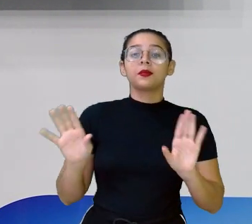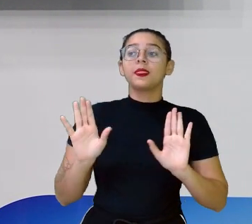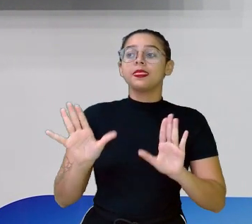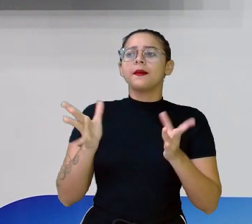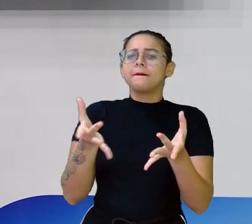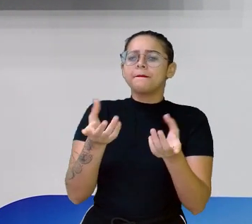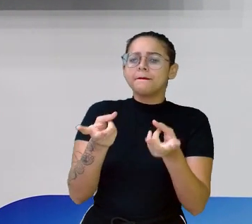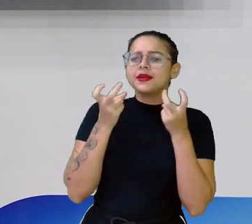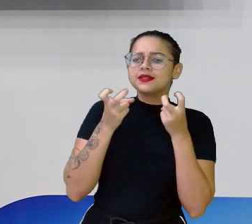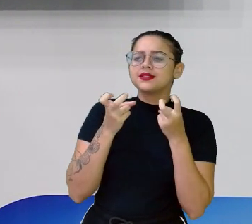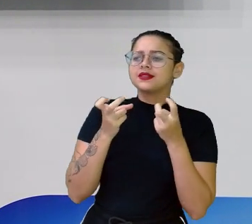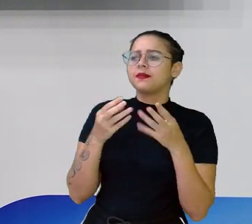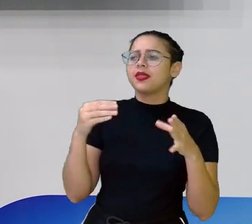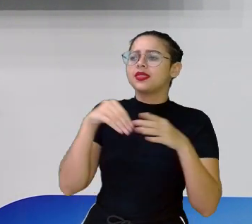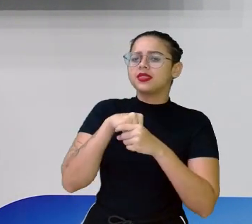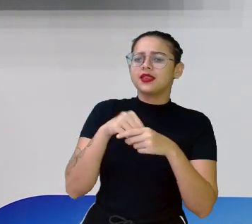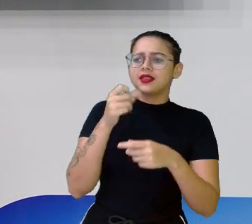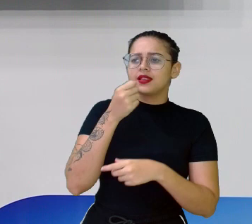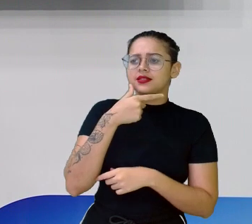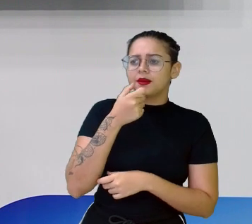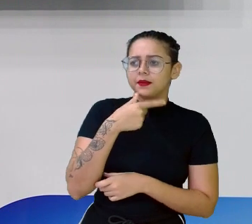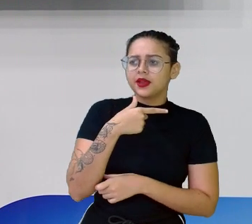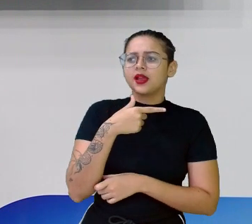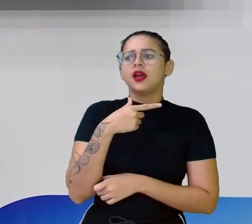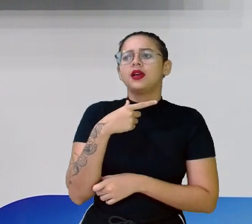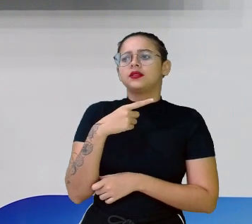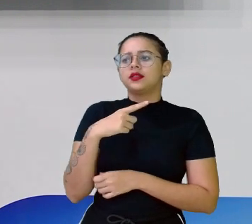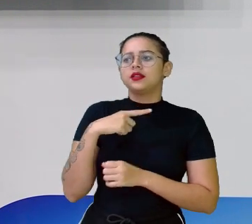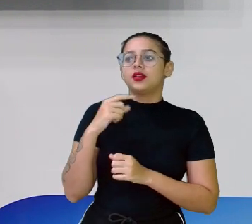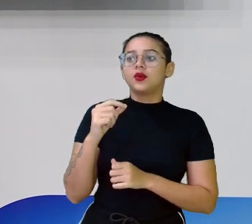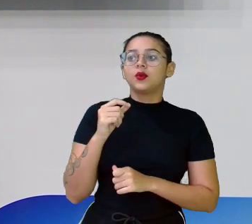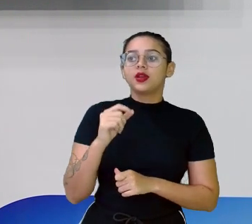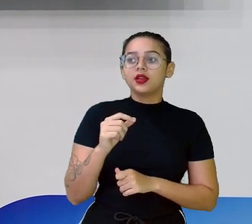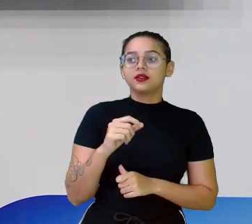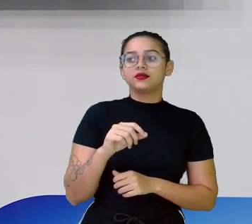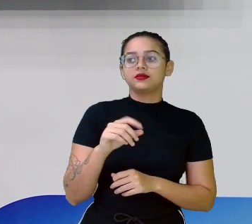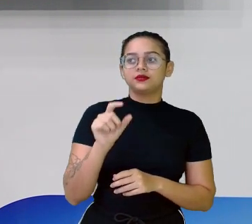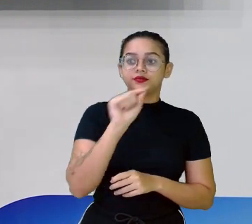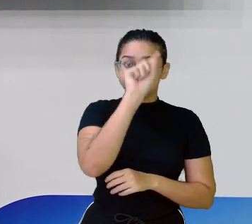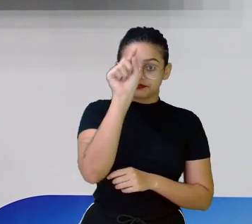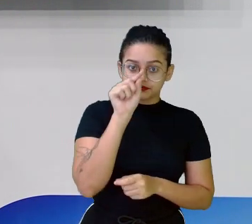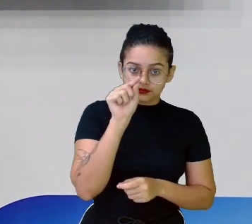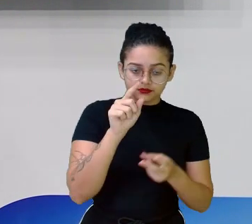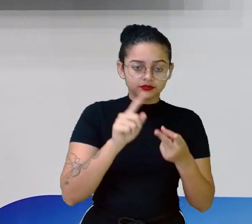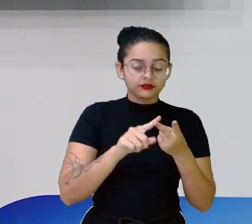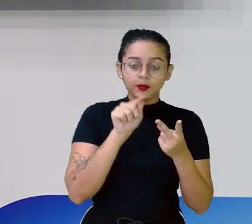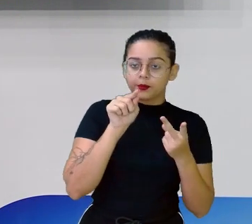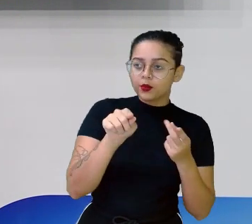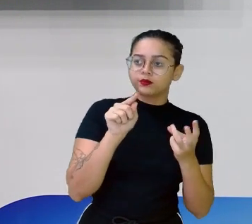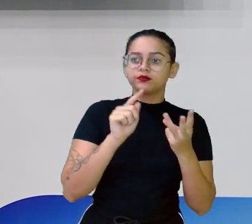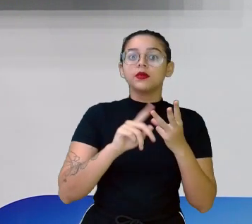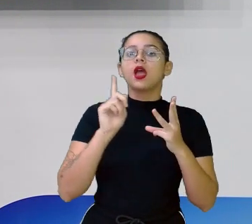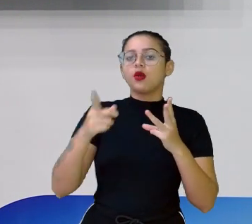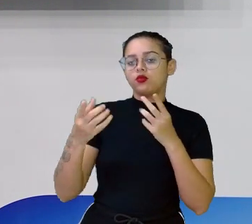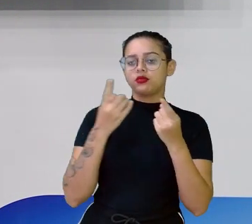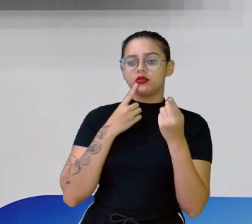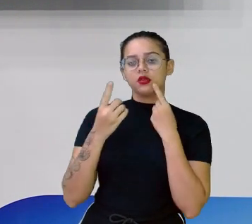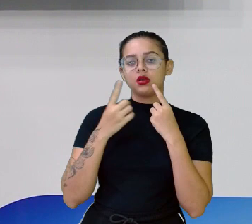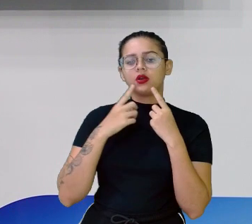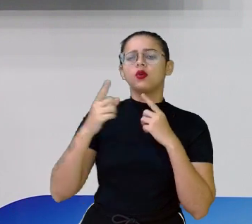Mas observe, dentro dessa piada ou anedota, nós temos, como eu falei, os sinais de pontuação, porque é um diálogo,